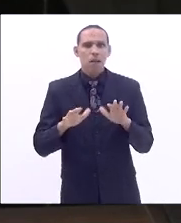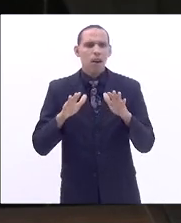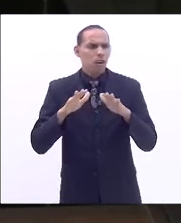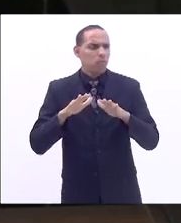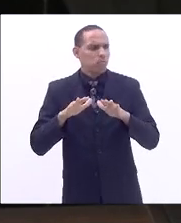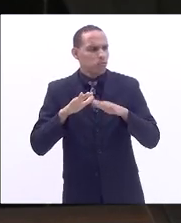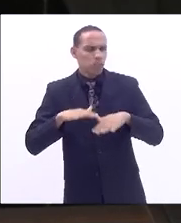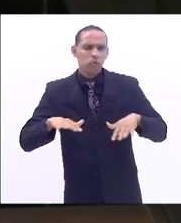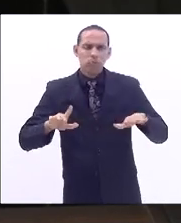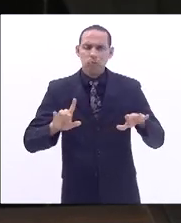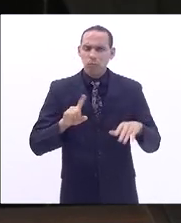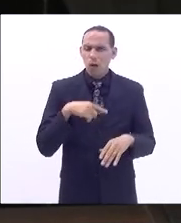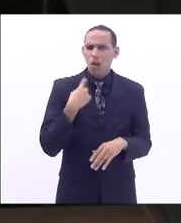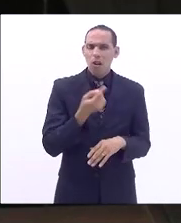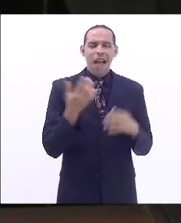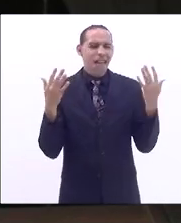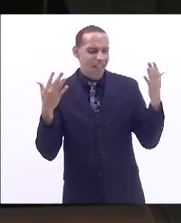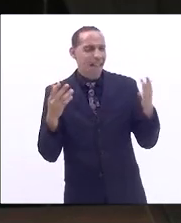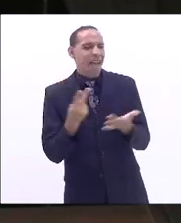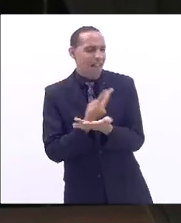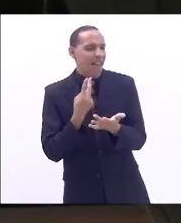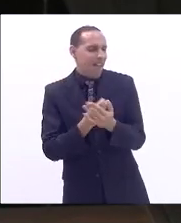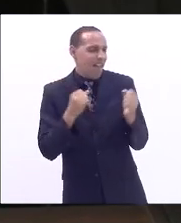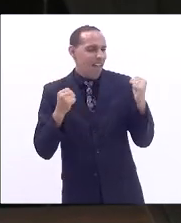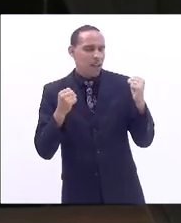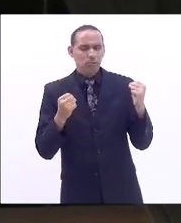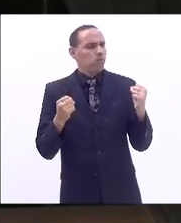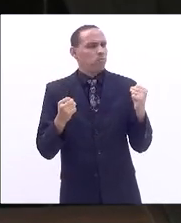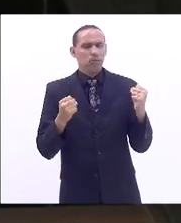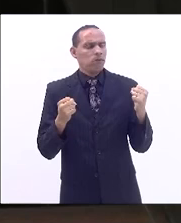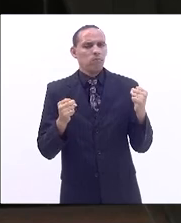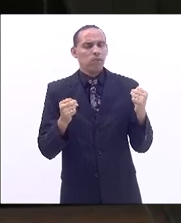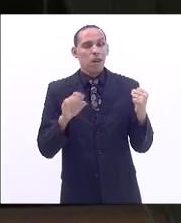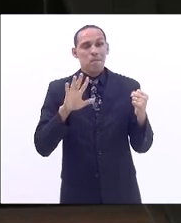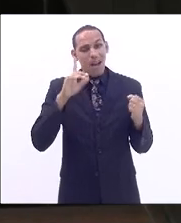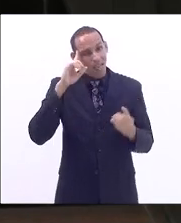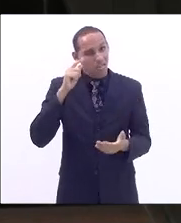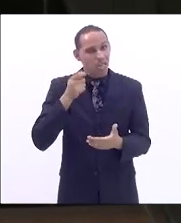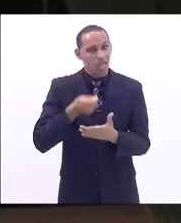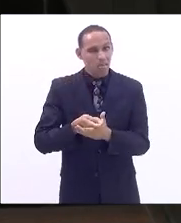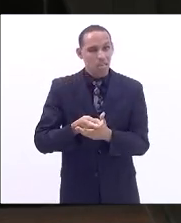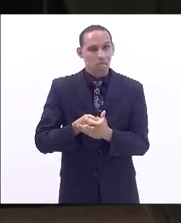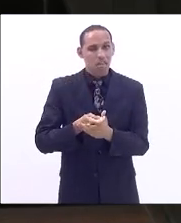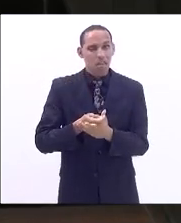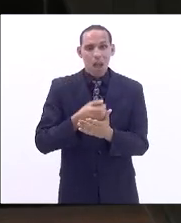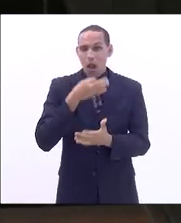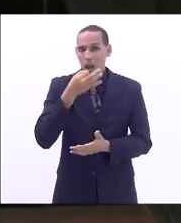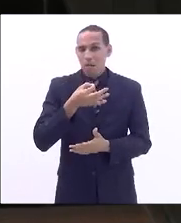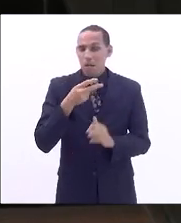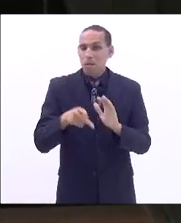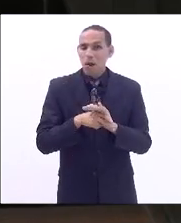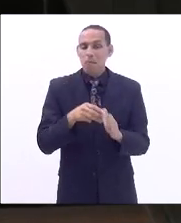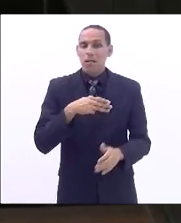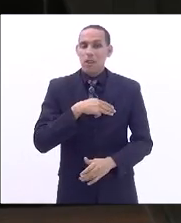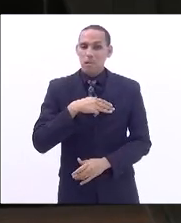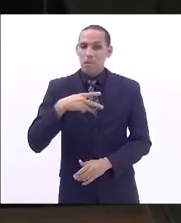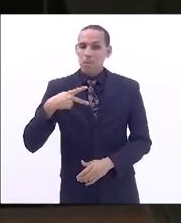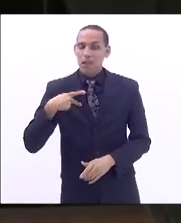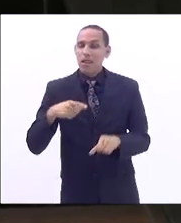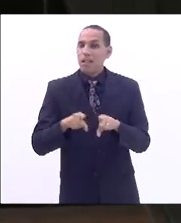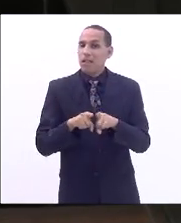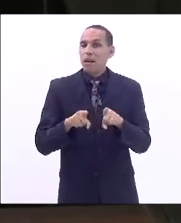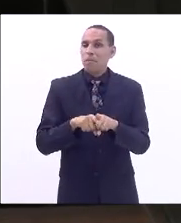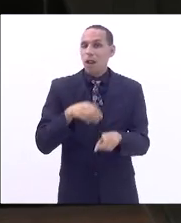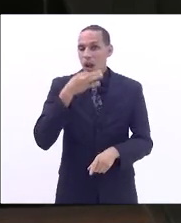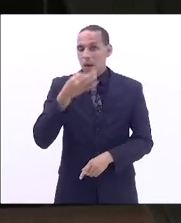aqui para aplaude decisão equivocada mas essa decisão foi consolidada não parecer do ministério público e não